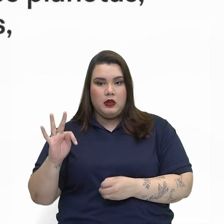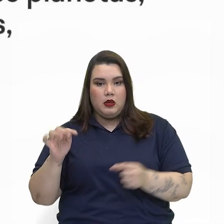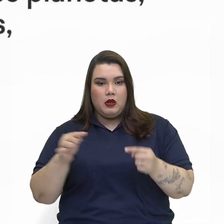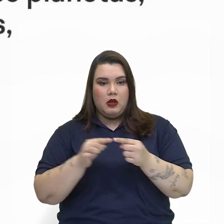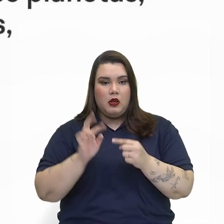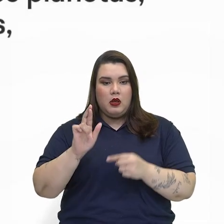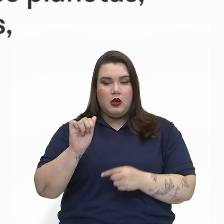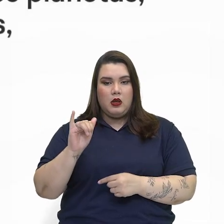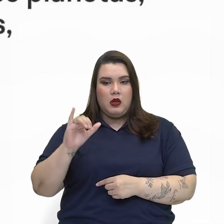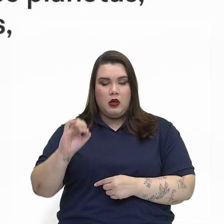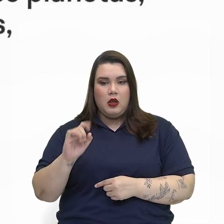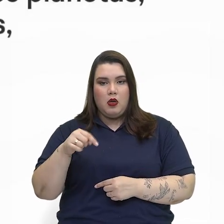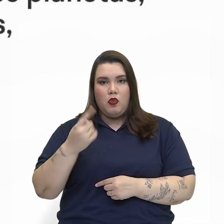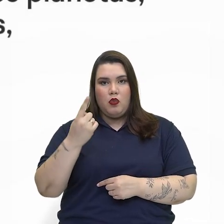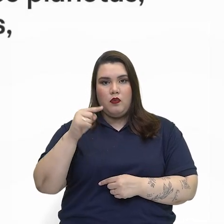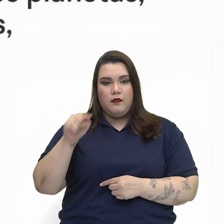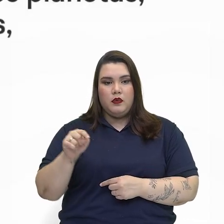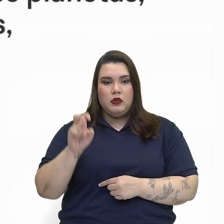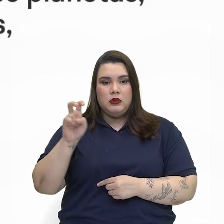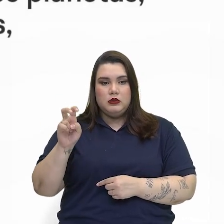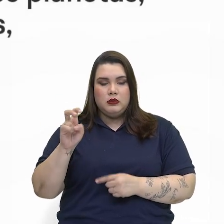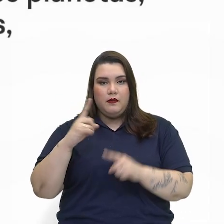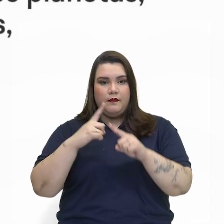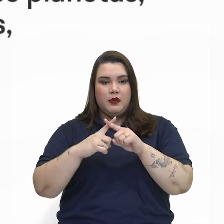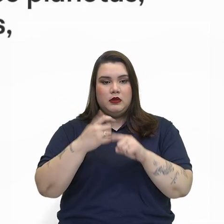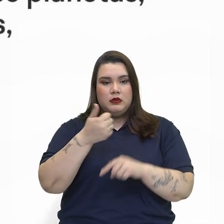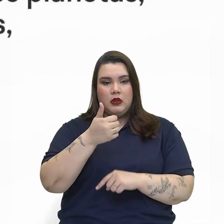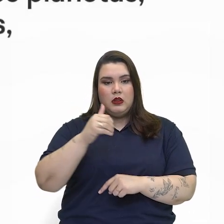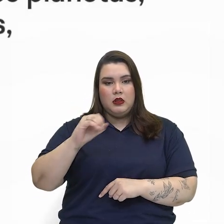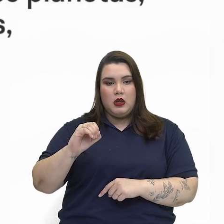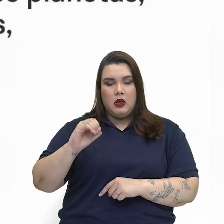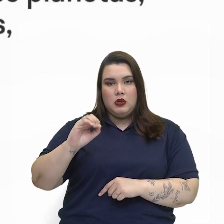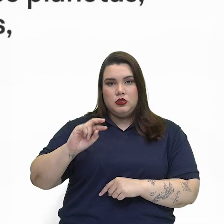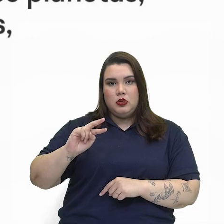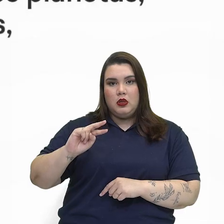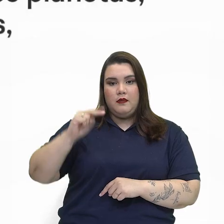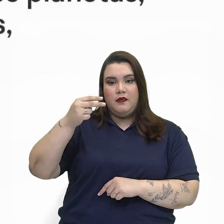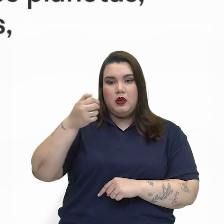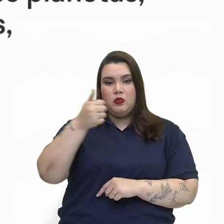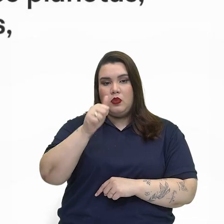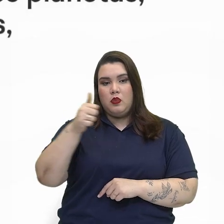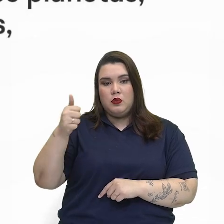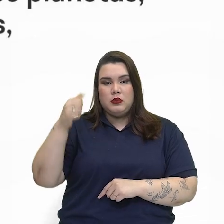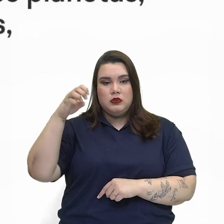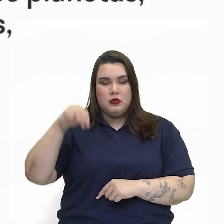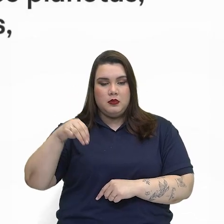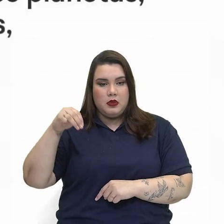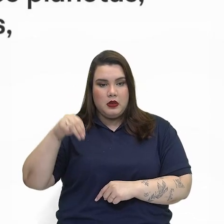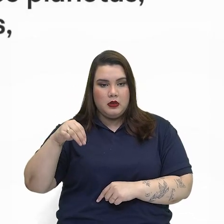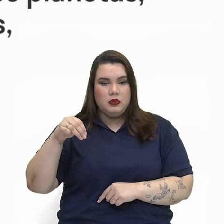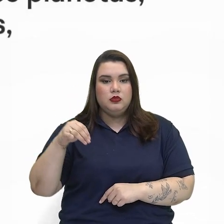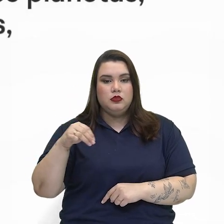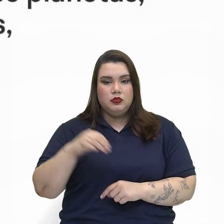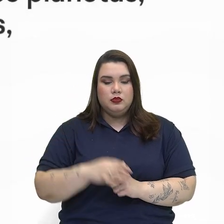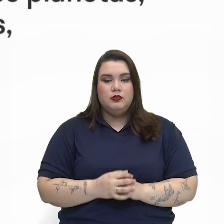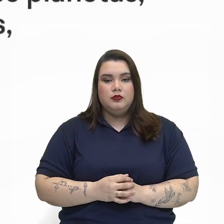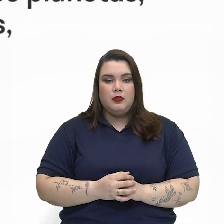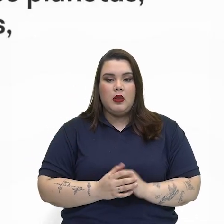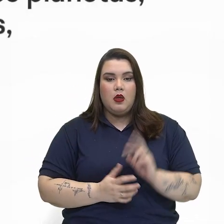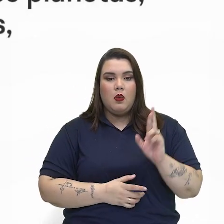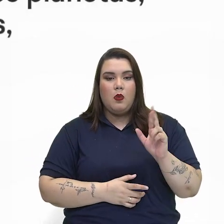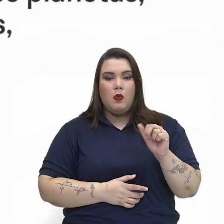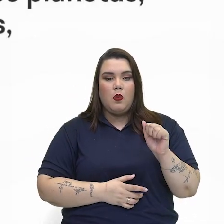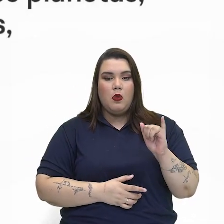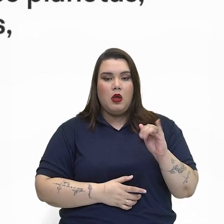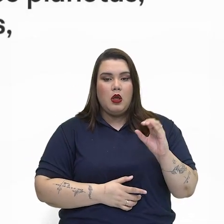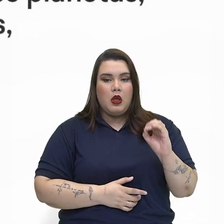que mede 1,5 vezes 10 a 11 metros, aqui é o raio da órbita da Terra, né? Distância da Terra até o Sol, e que o raio